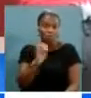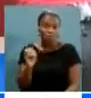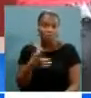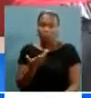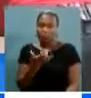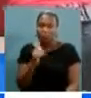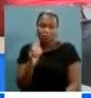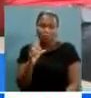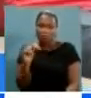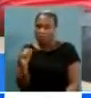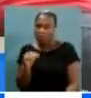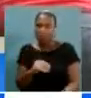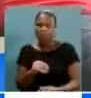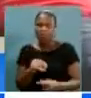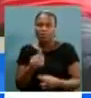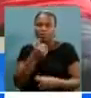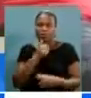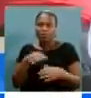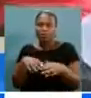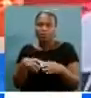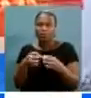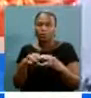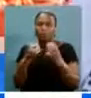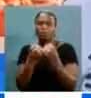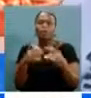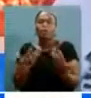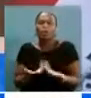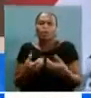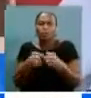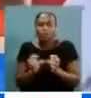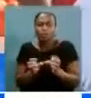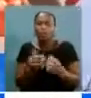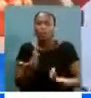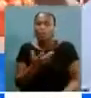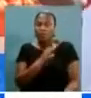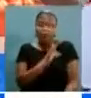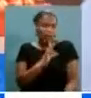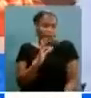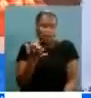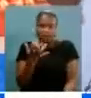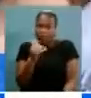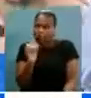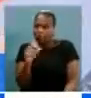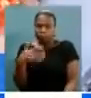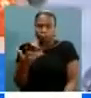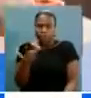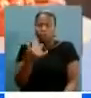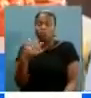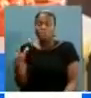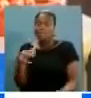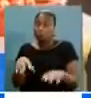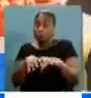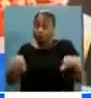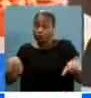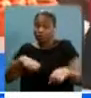tudo. 200 por quilo. Pepino? Pepino também 200. Pois é que está mais